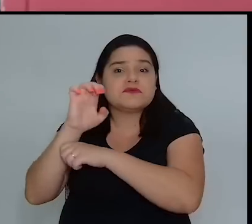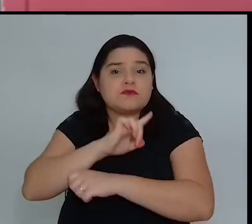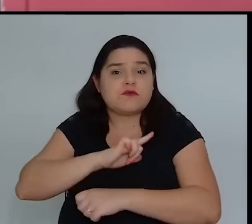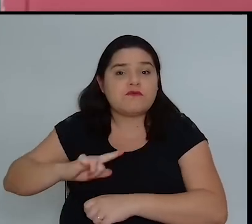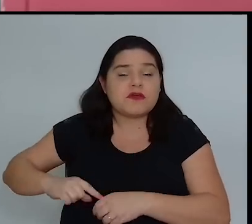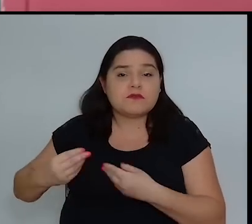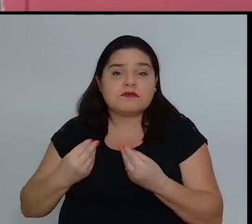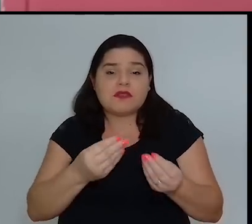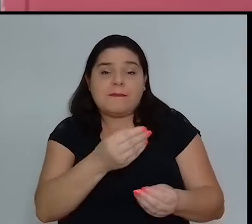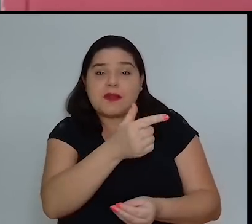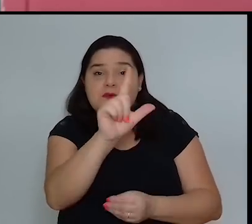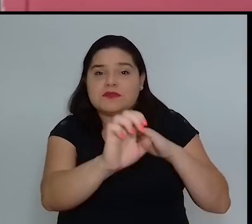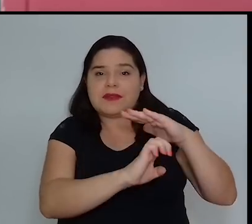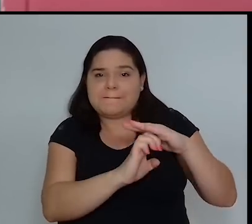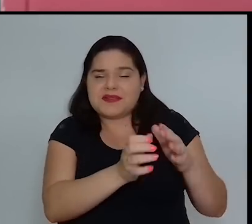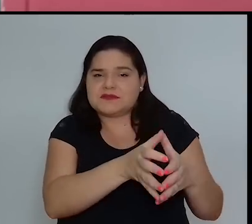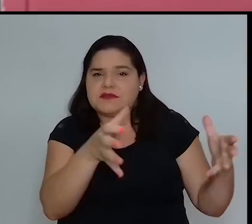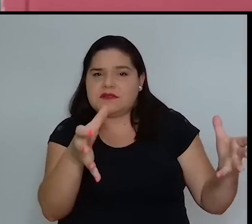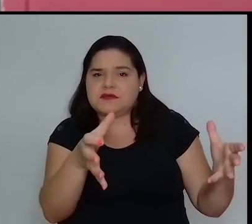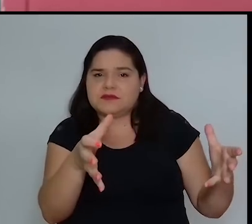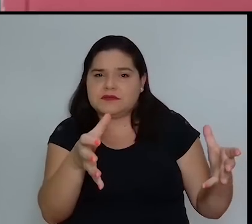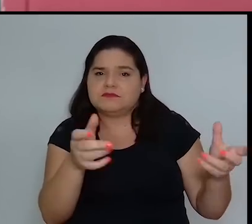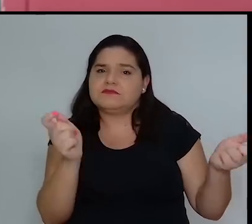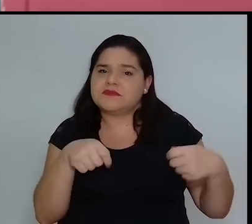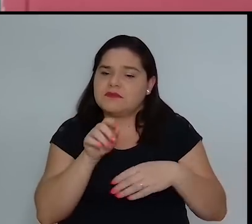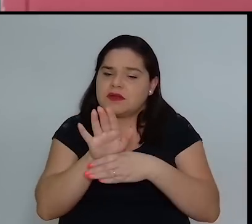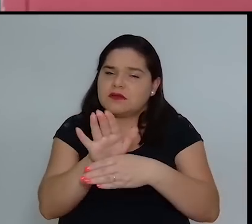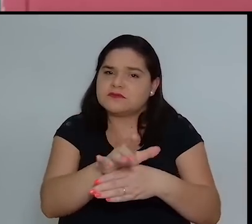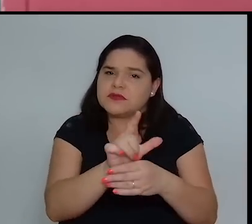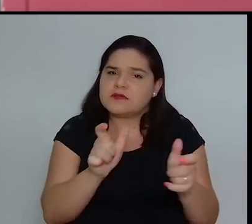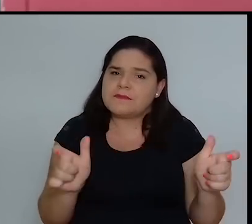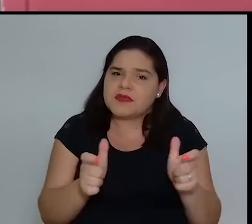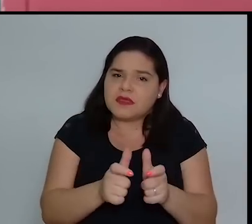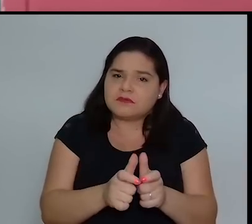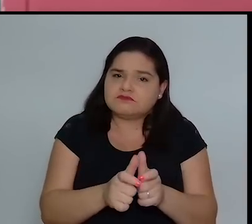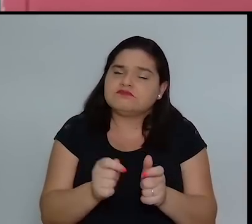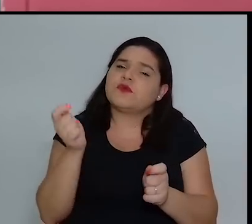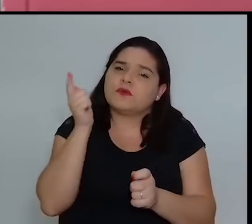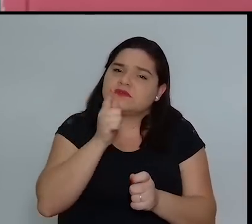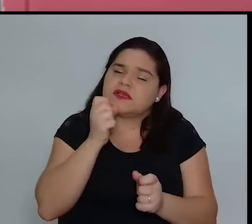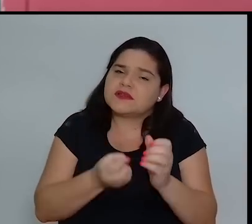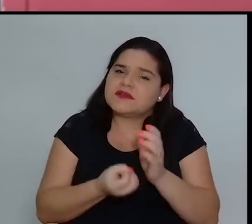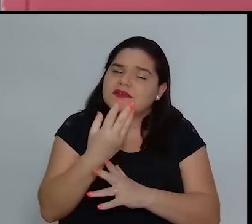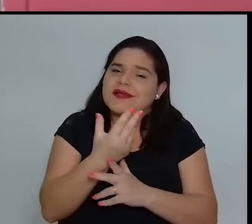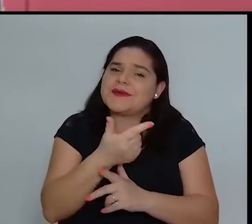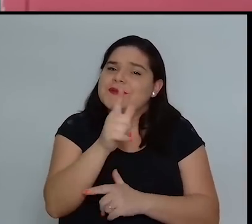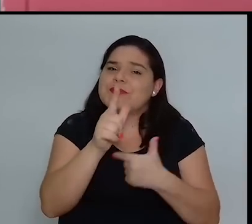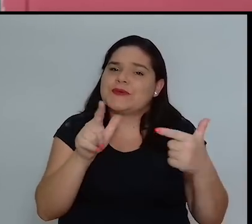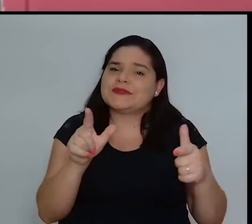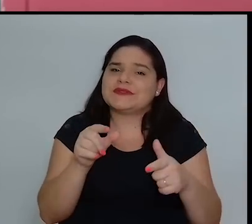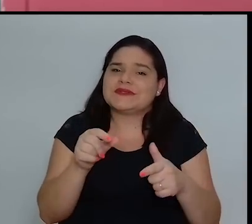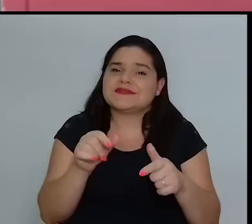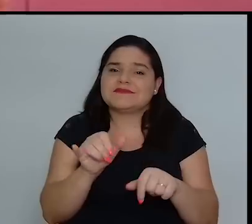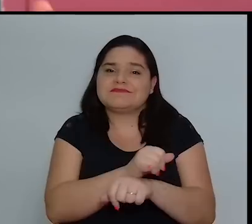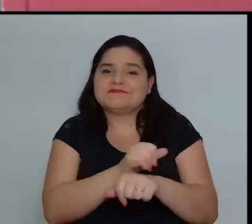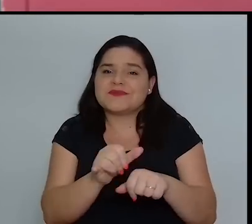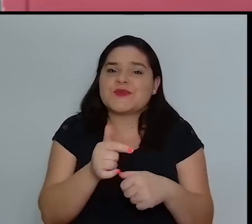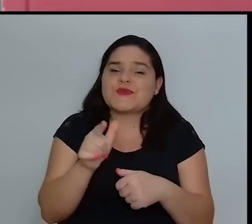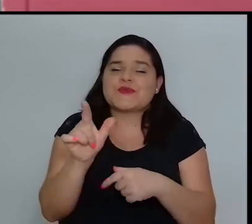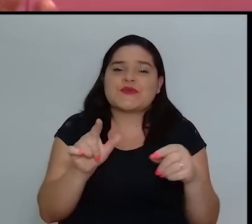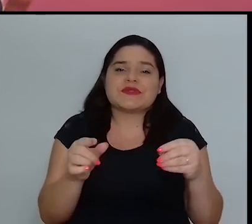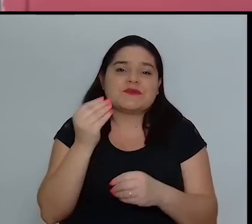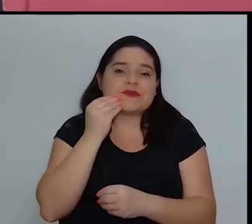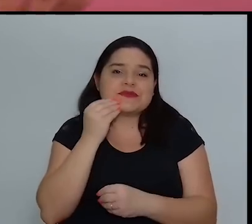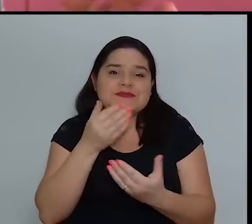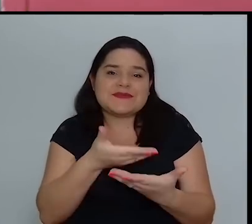tipos de empresas a gente começa a construir ali essas possibilidades então o quarto setor não se resume aí só obviamente mas o tempo que a gente tem